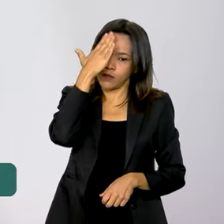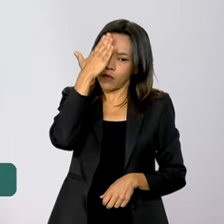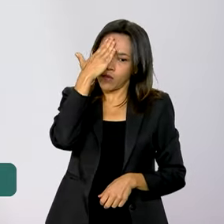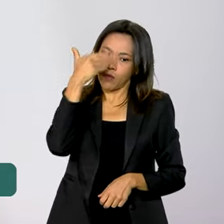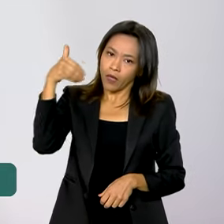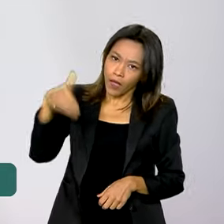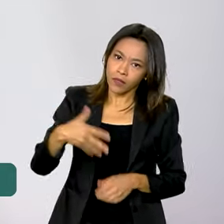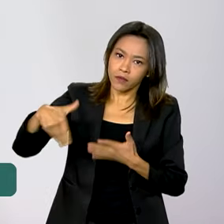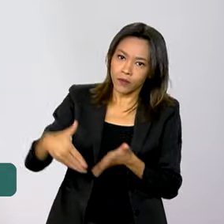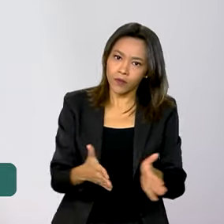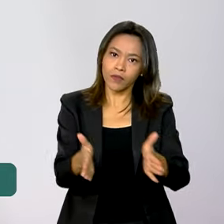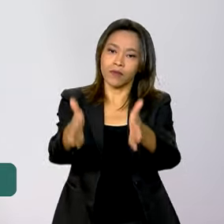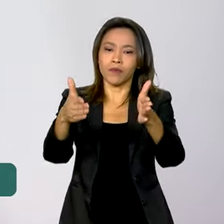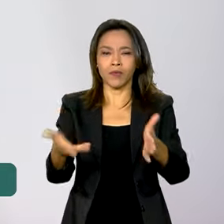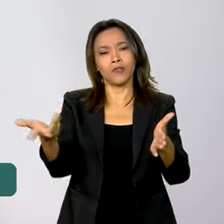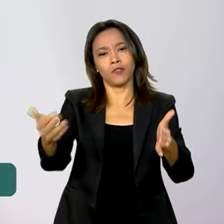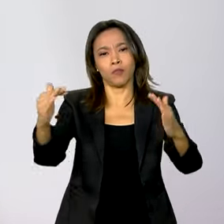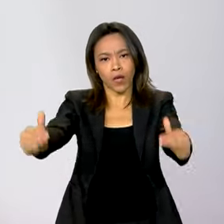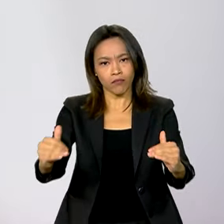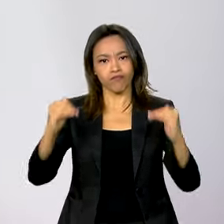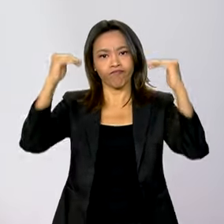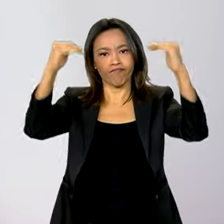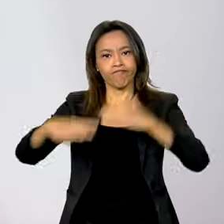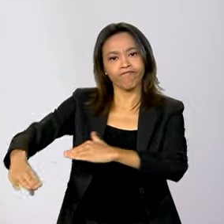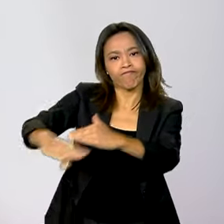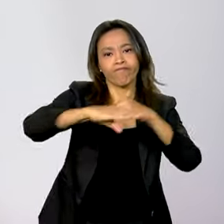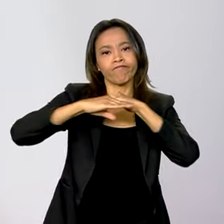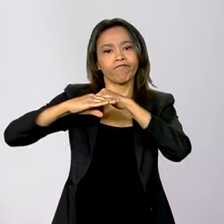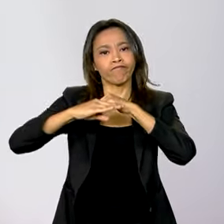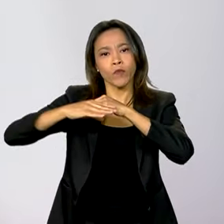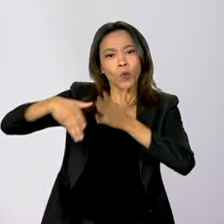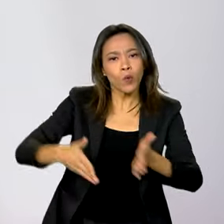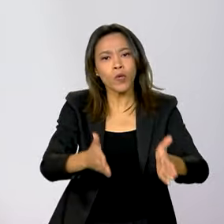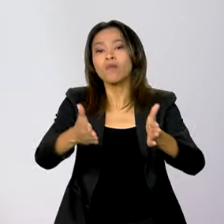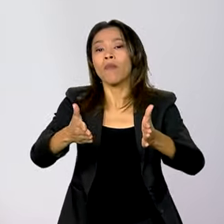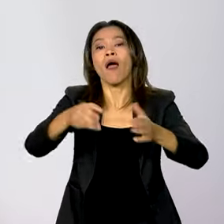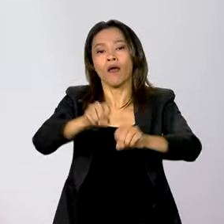para construir uma nação soberana, justa, não há outro caminho a não ser através da educação.